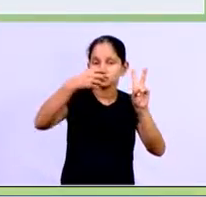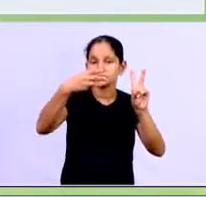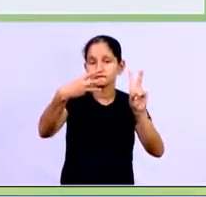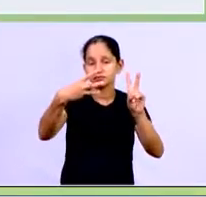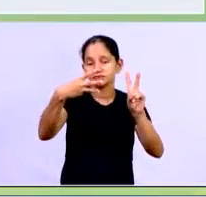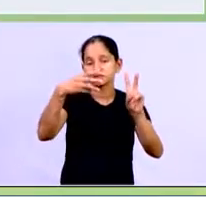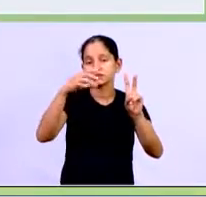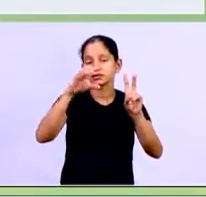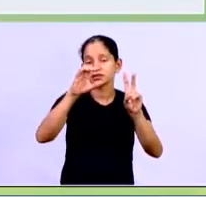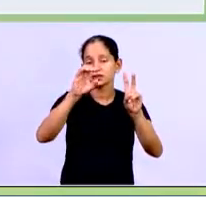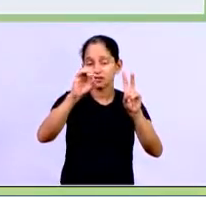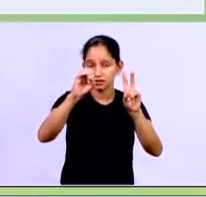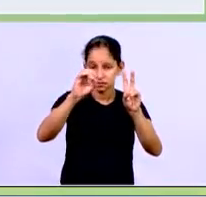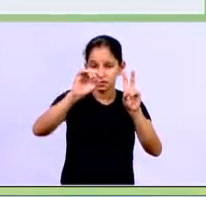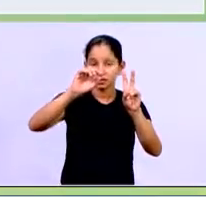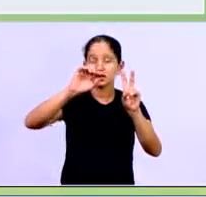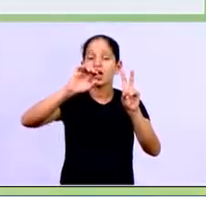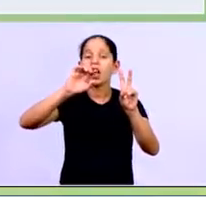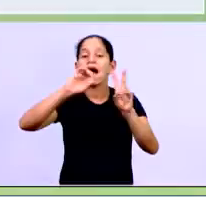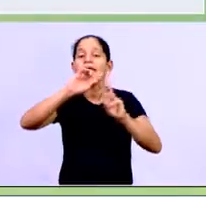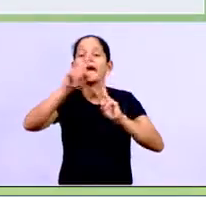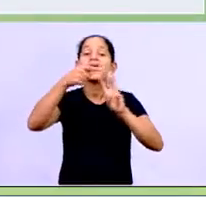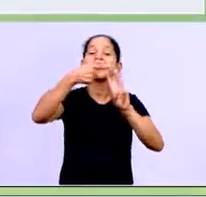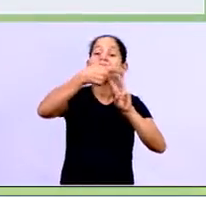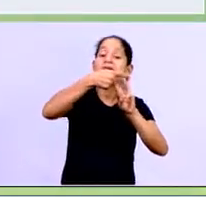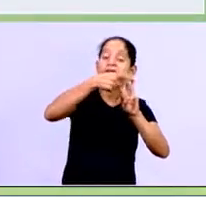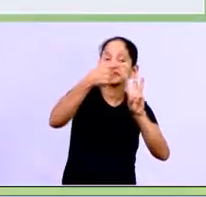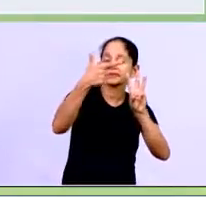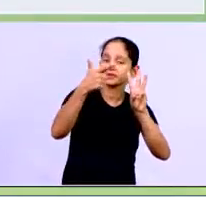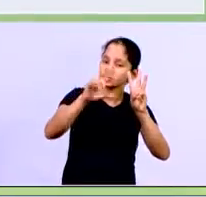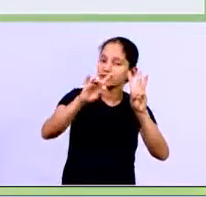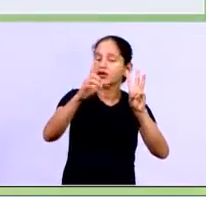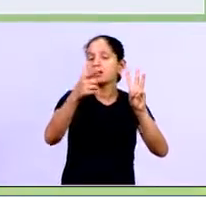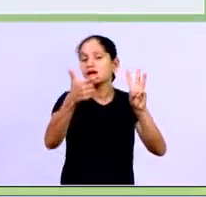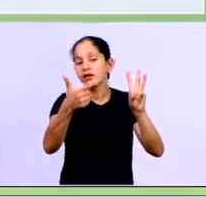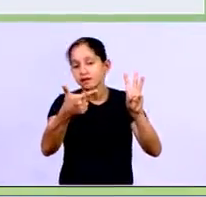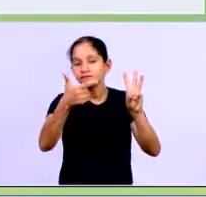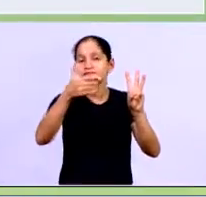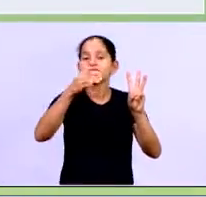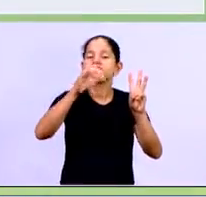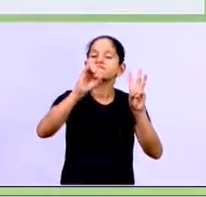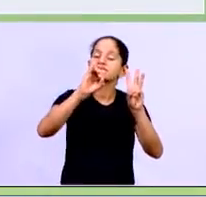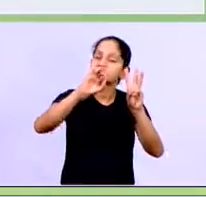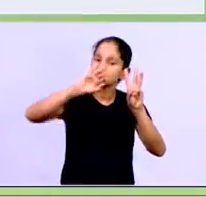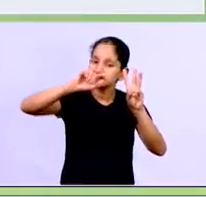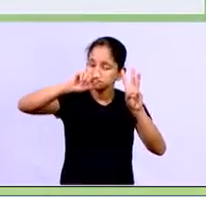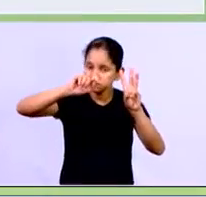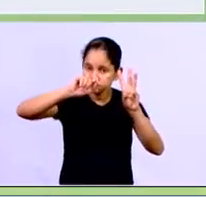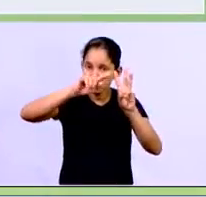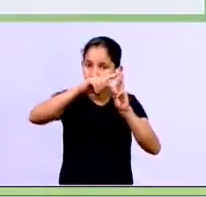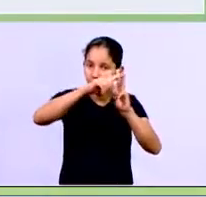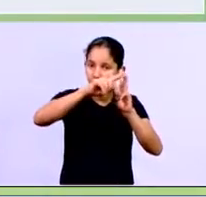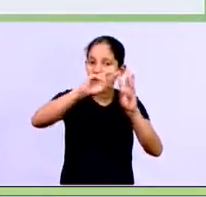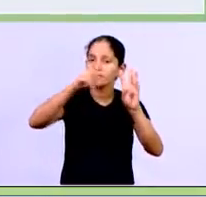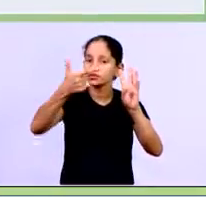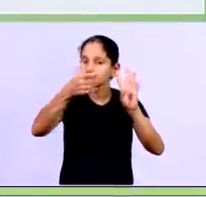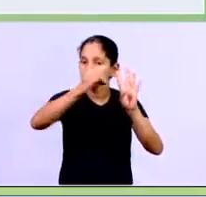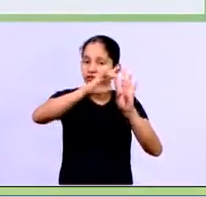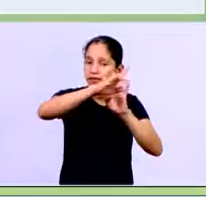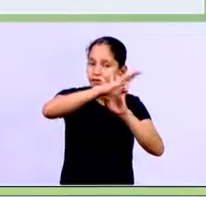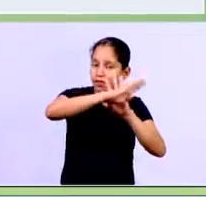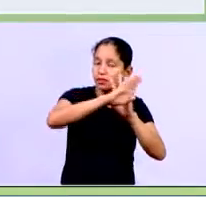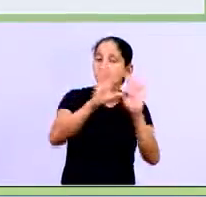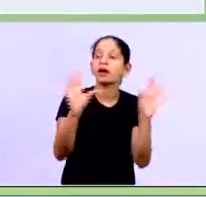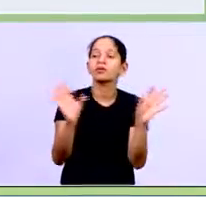20%. E no quarto, 20%. Significa que, ao final desses 4 meses, eu não